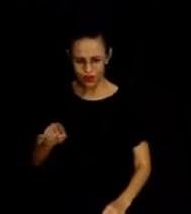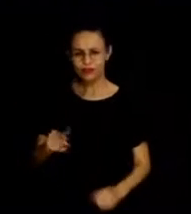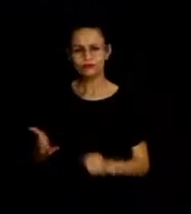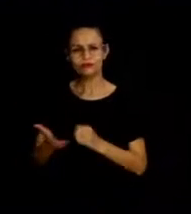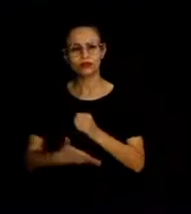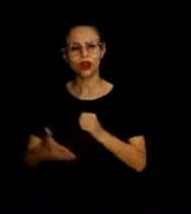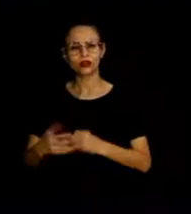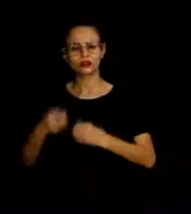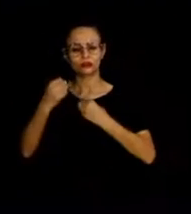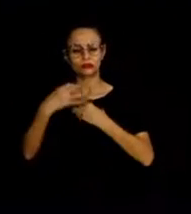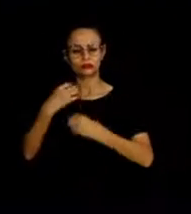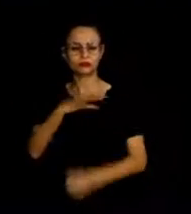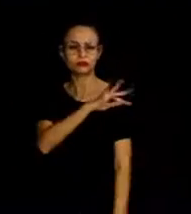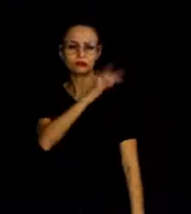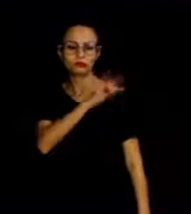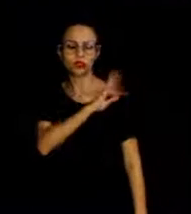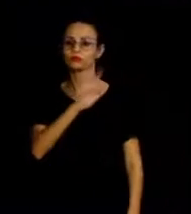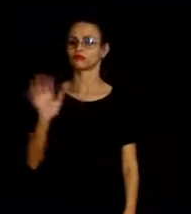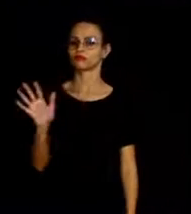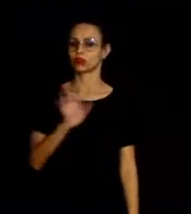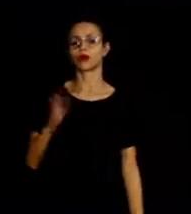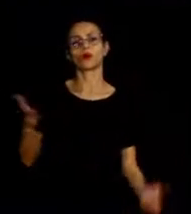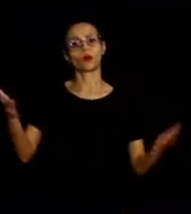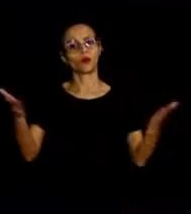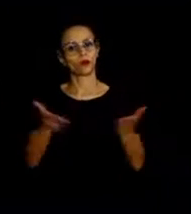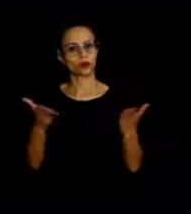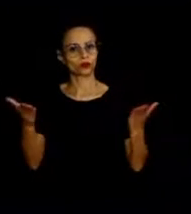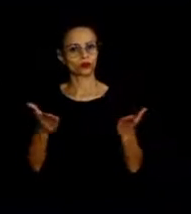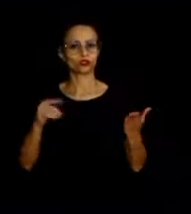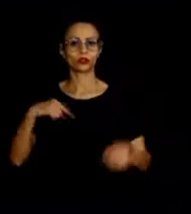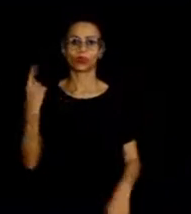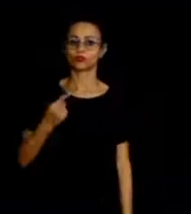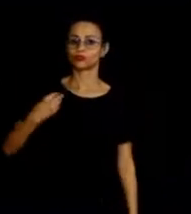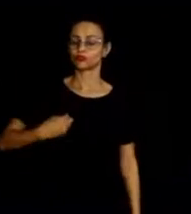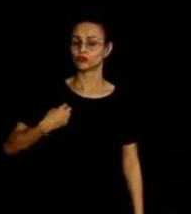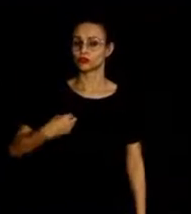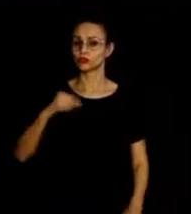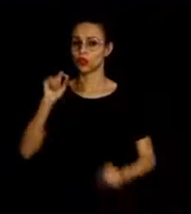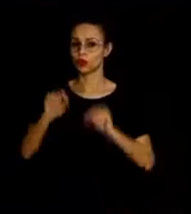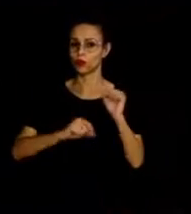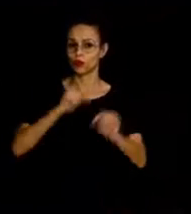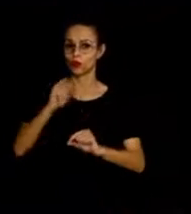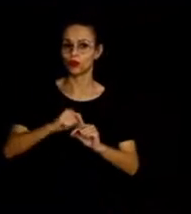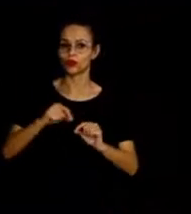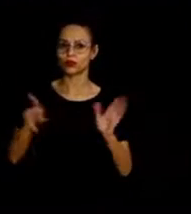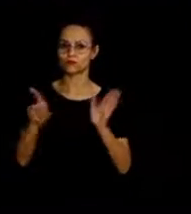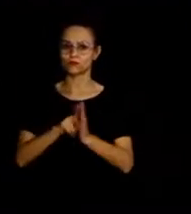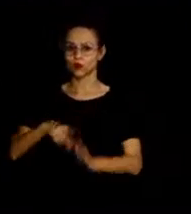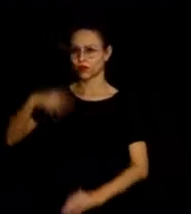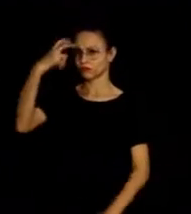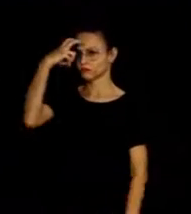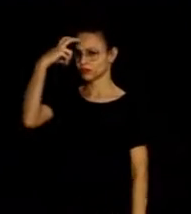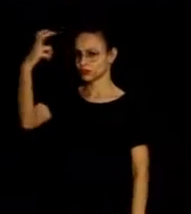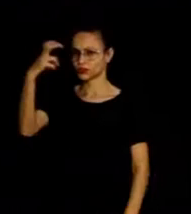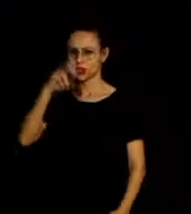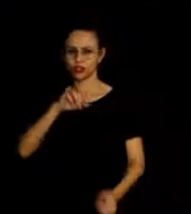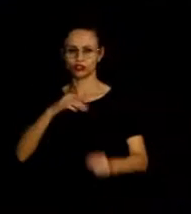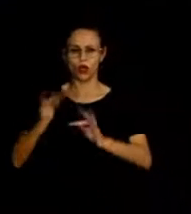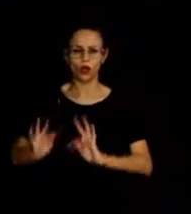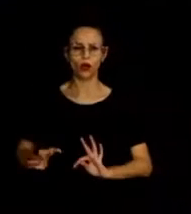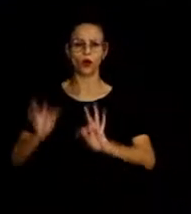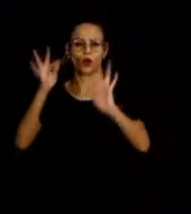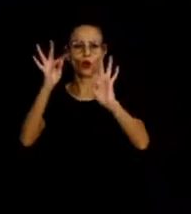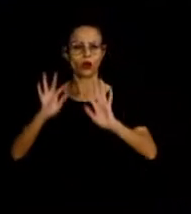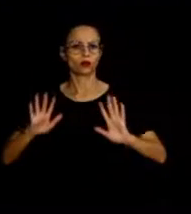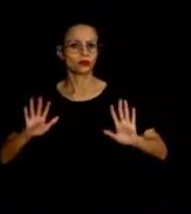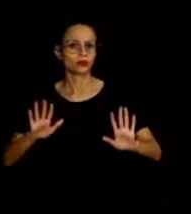até porque hoje em dia a gente tem que considerar e isso estamos no mundo de Inteligência Artificial e certamente